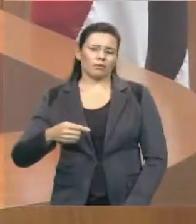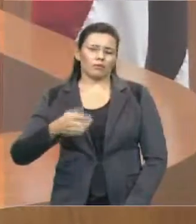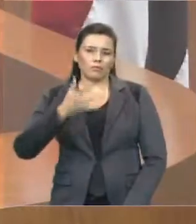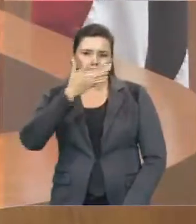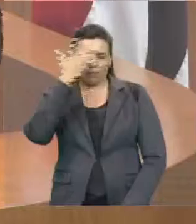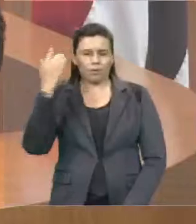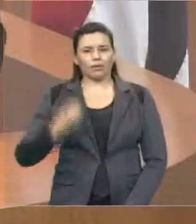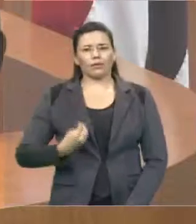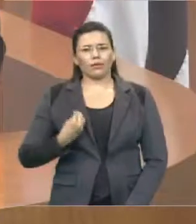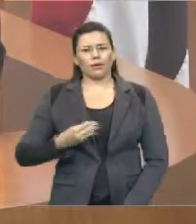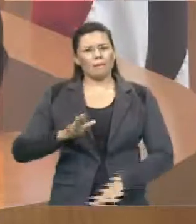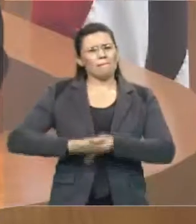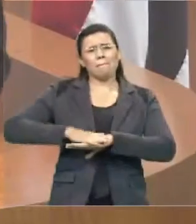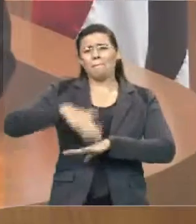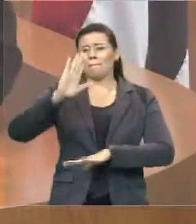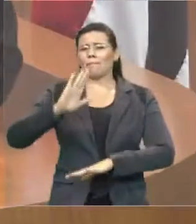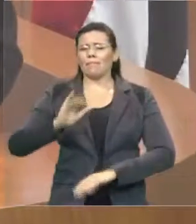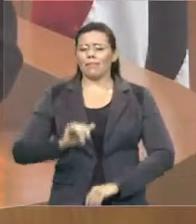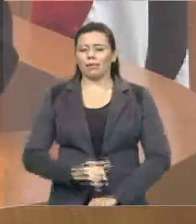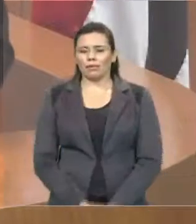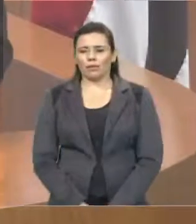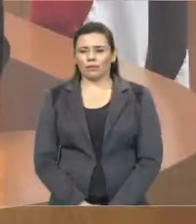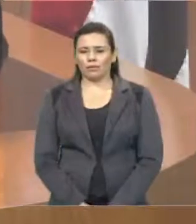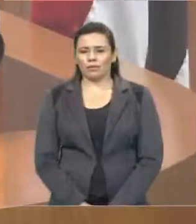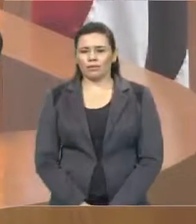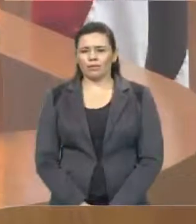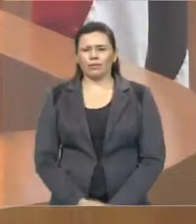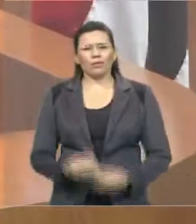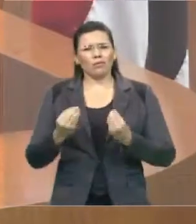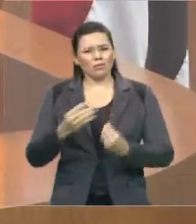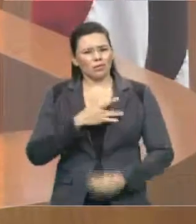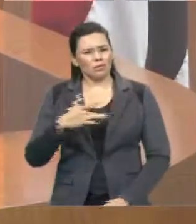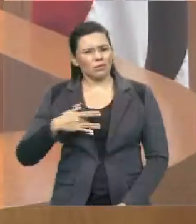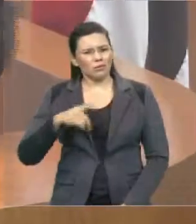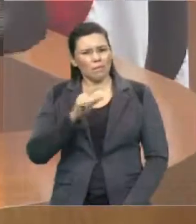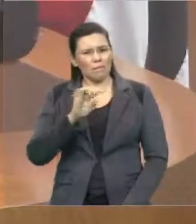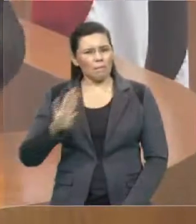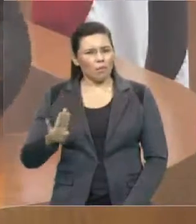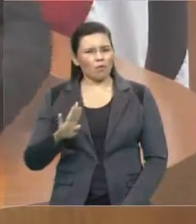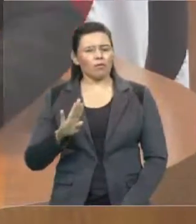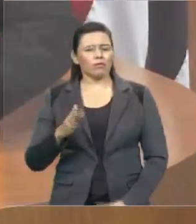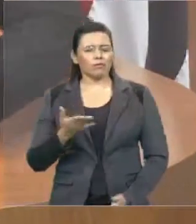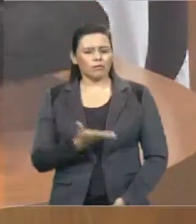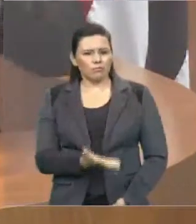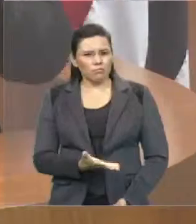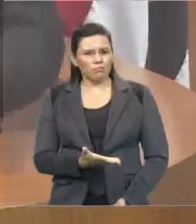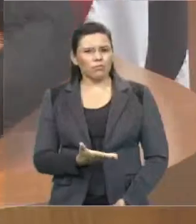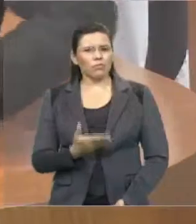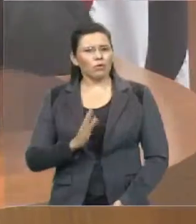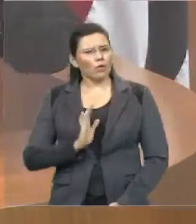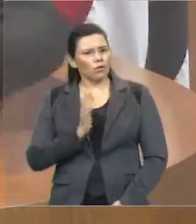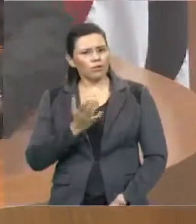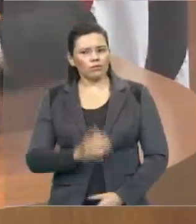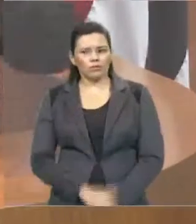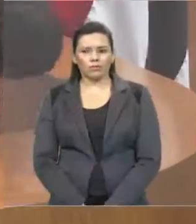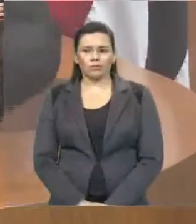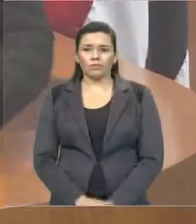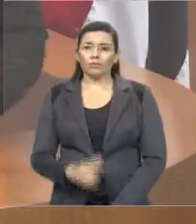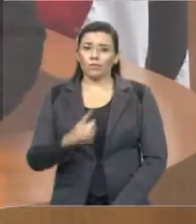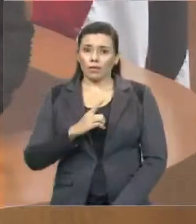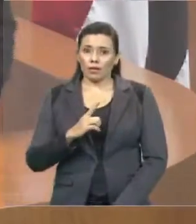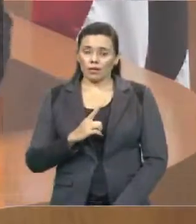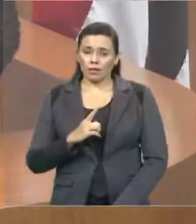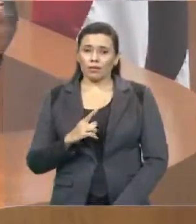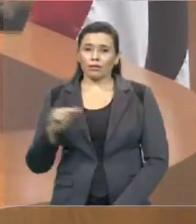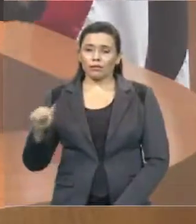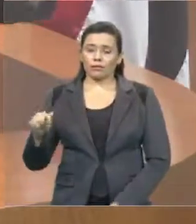público, é tratado dessa forma. E ele vem mais, que existe hoje uma quadrilha instalada na